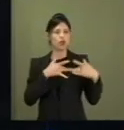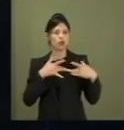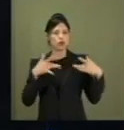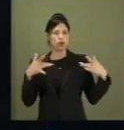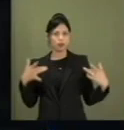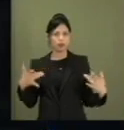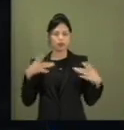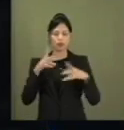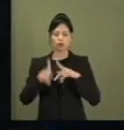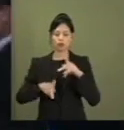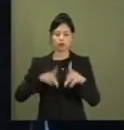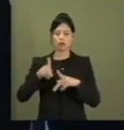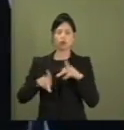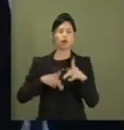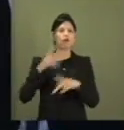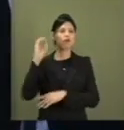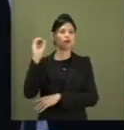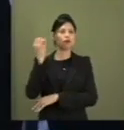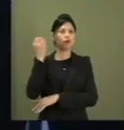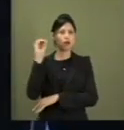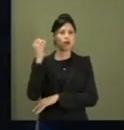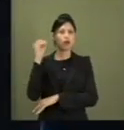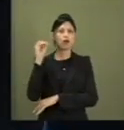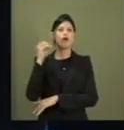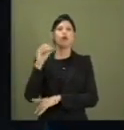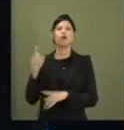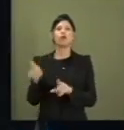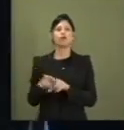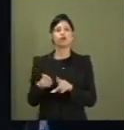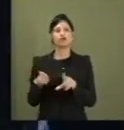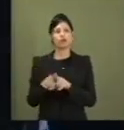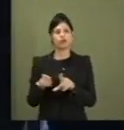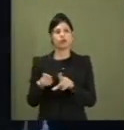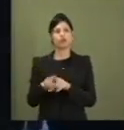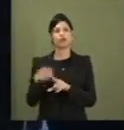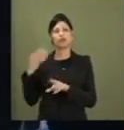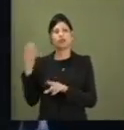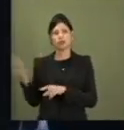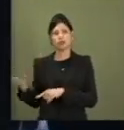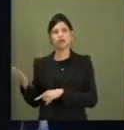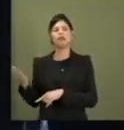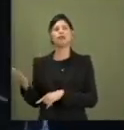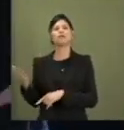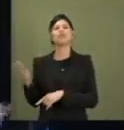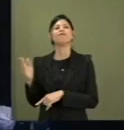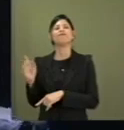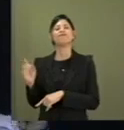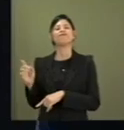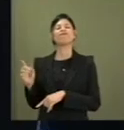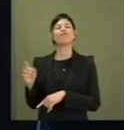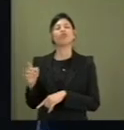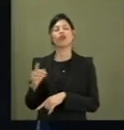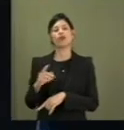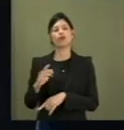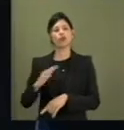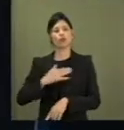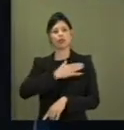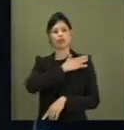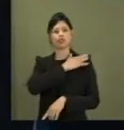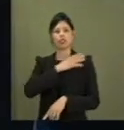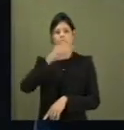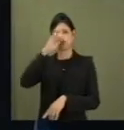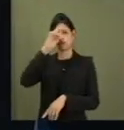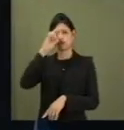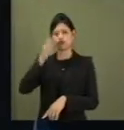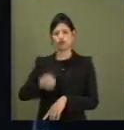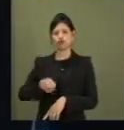obrigado, senador Cajuru. Parabéns pela fala aqui do senador Mourão, que foi na mesma linha que iria naturalmente,